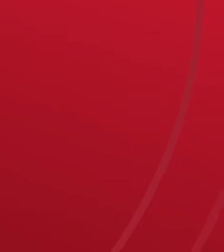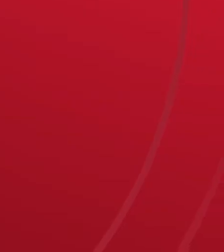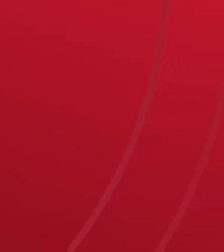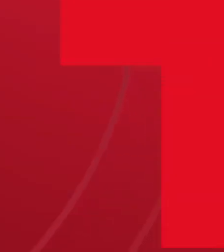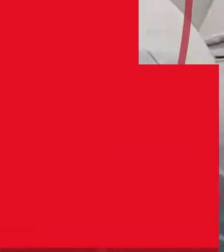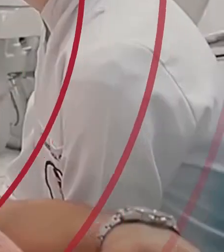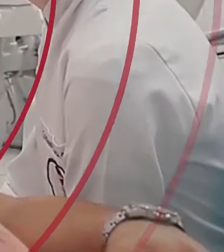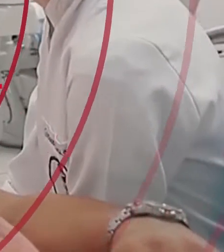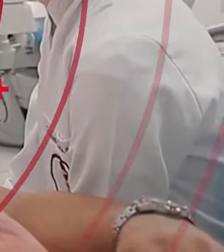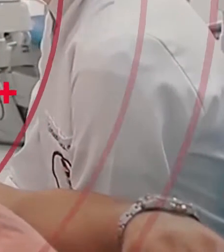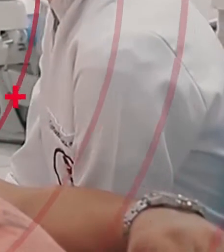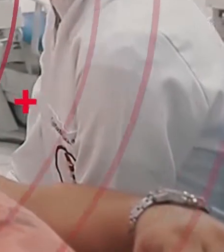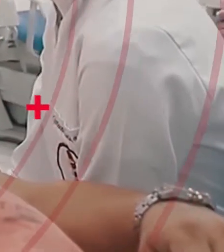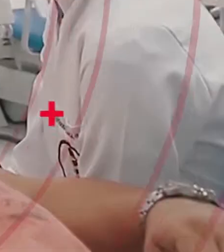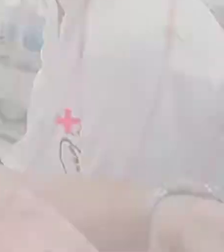UFJF